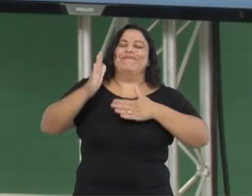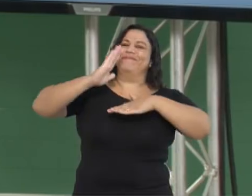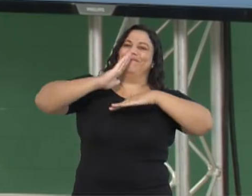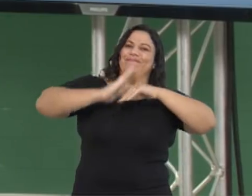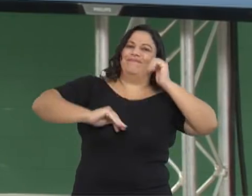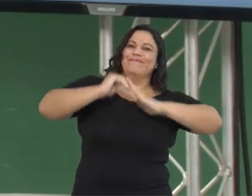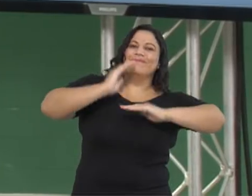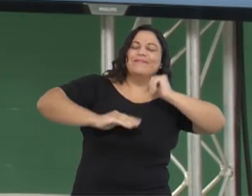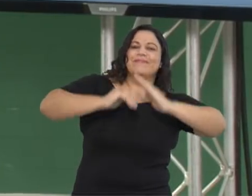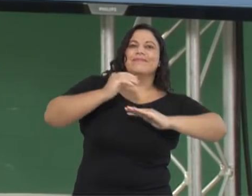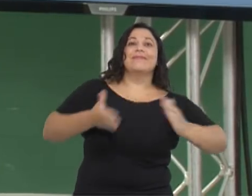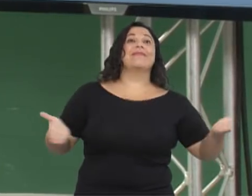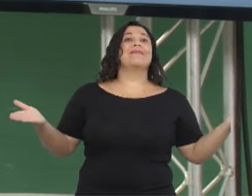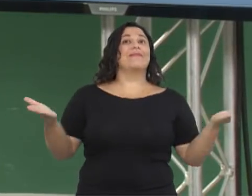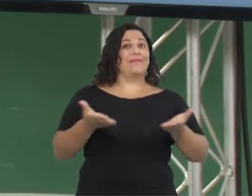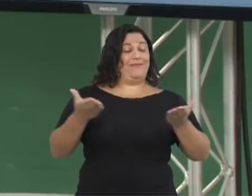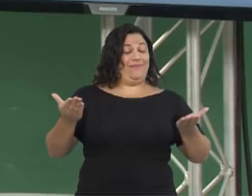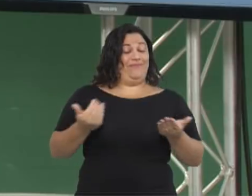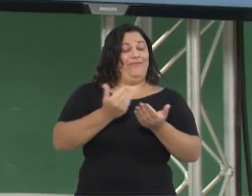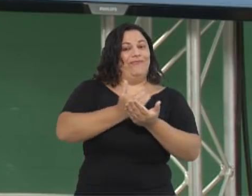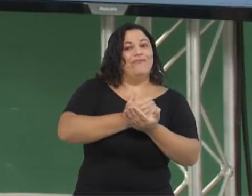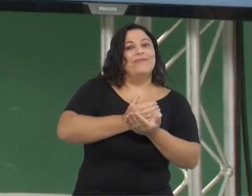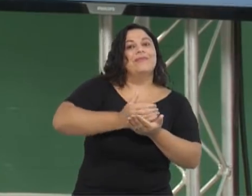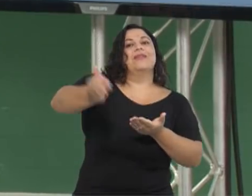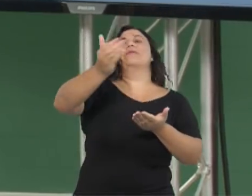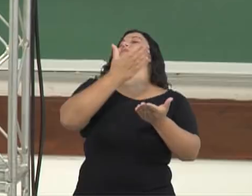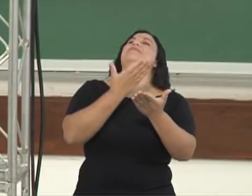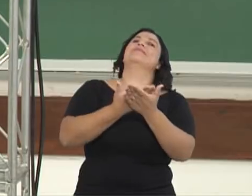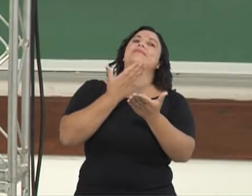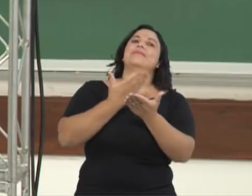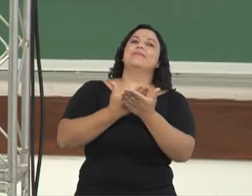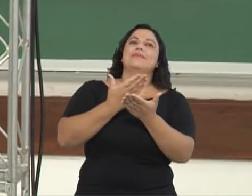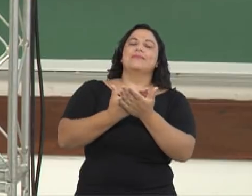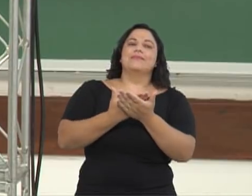vamos começar com a nossa aulinha. Vamos lá?